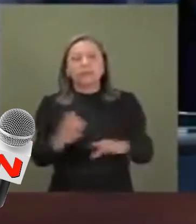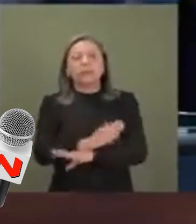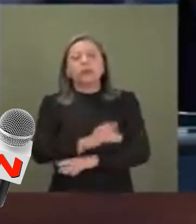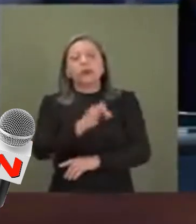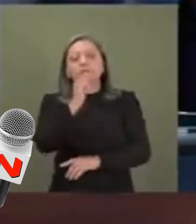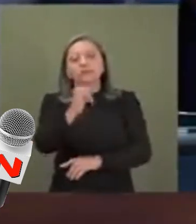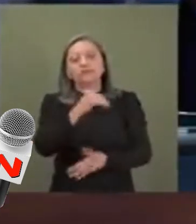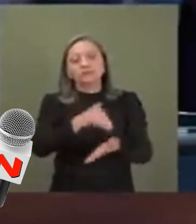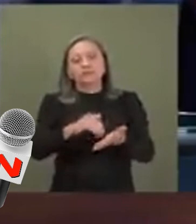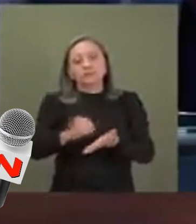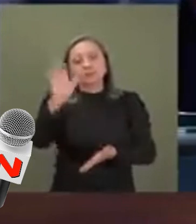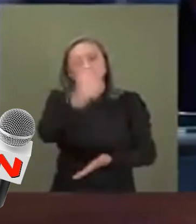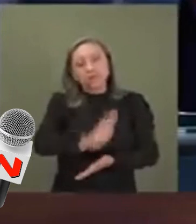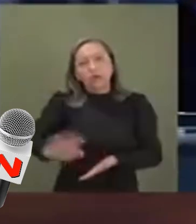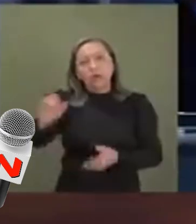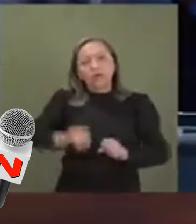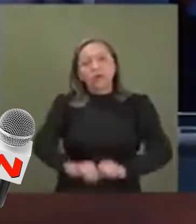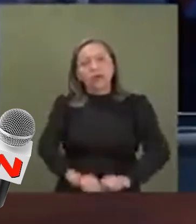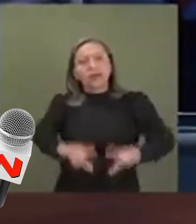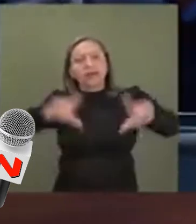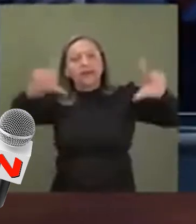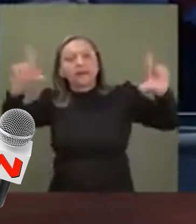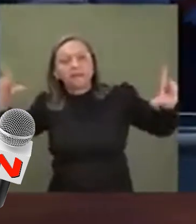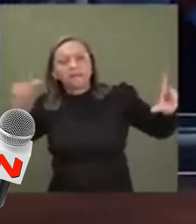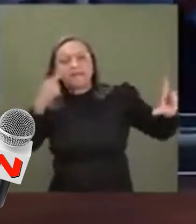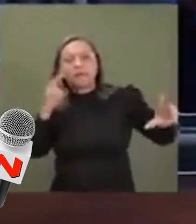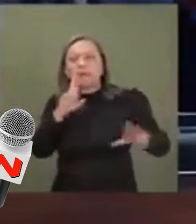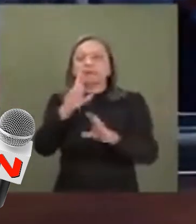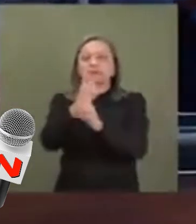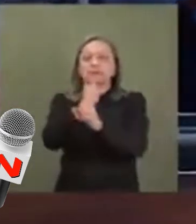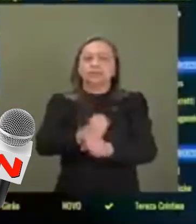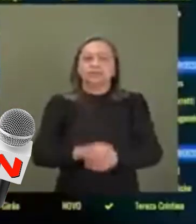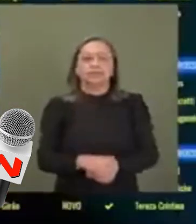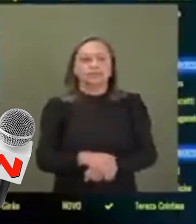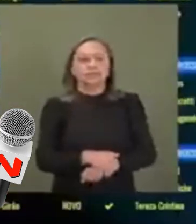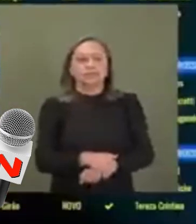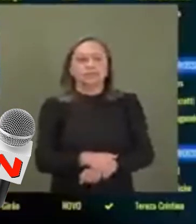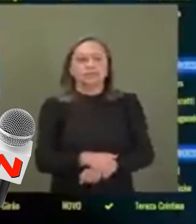Determino a Secretaria-Geral da Mesa que mostre no painel o resultado.